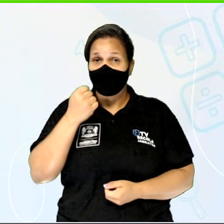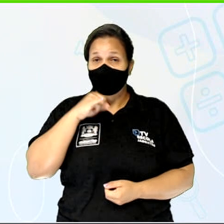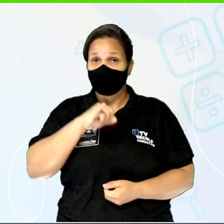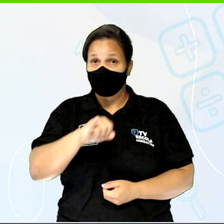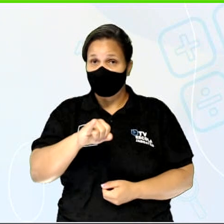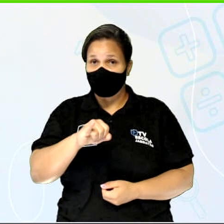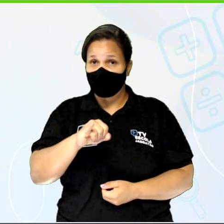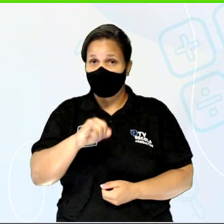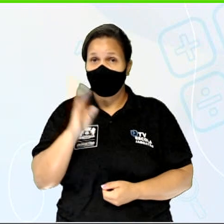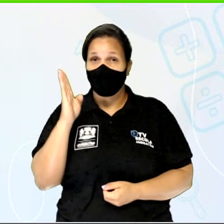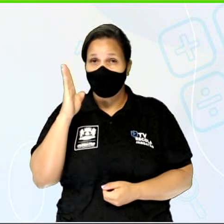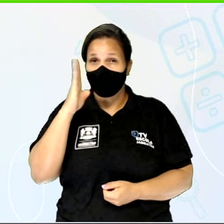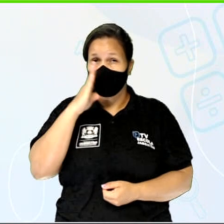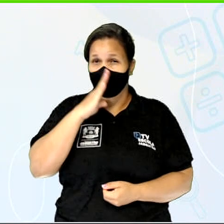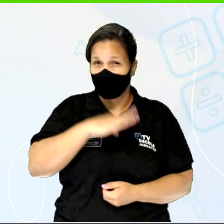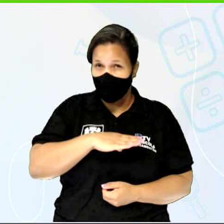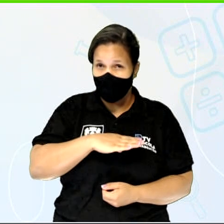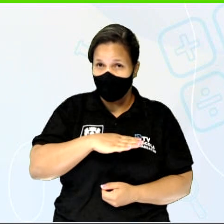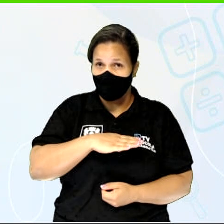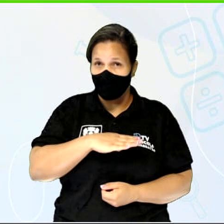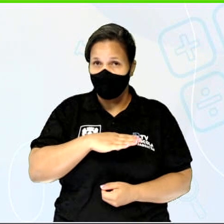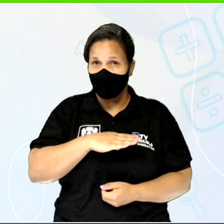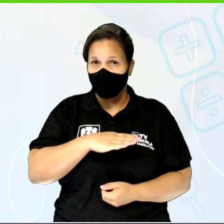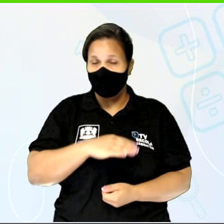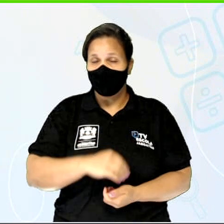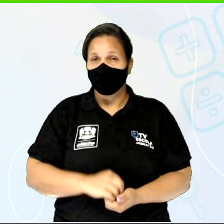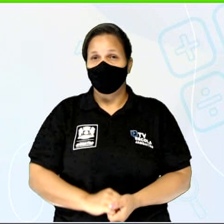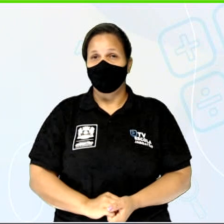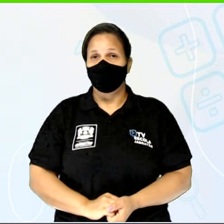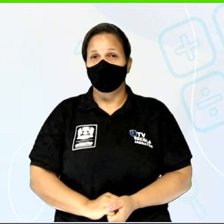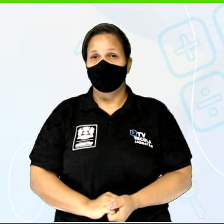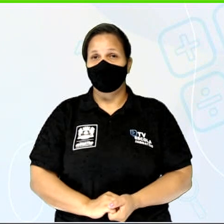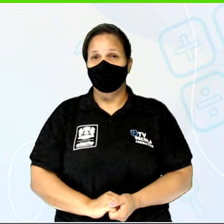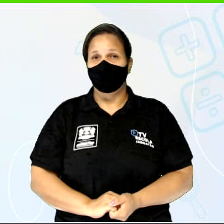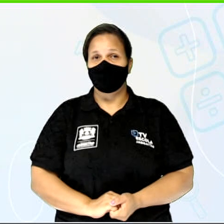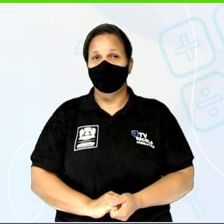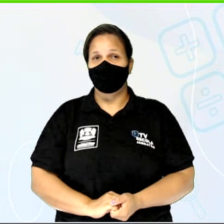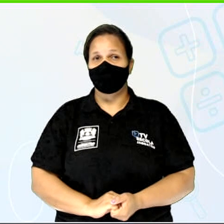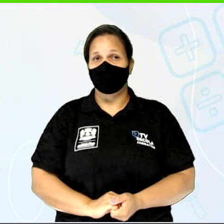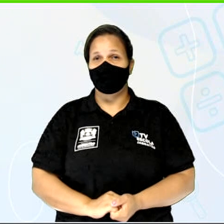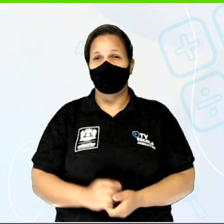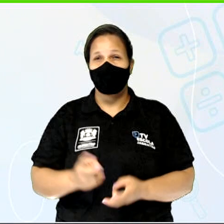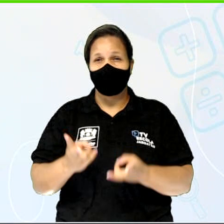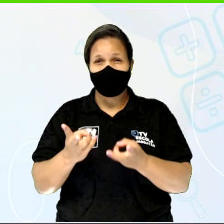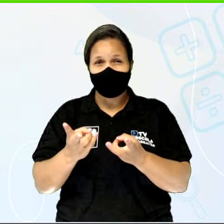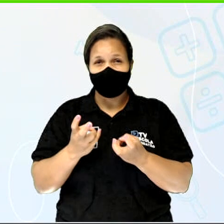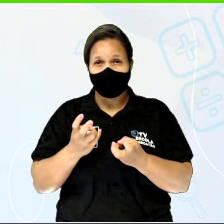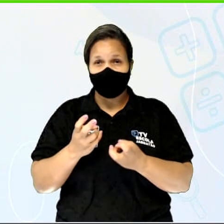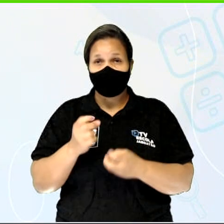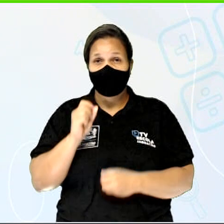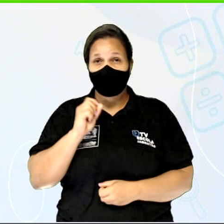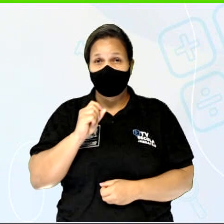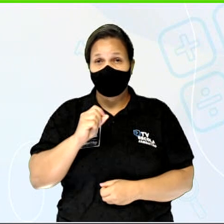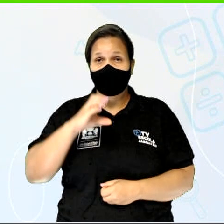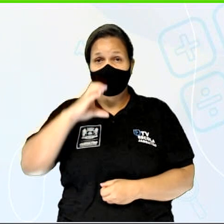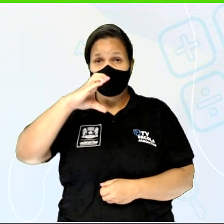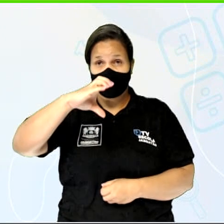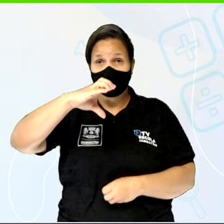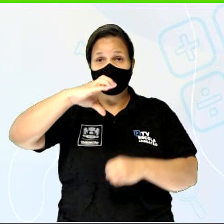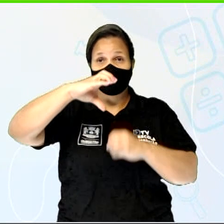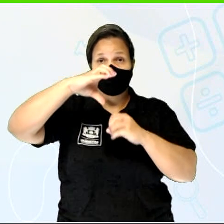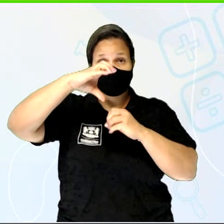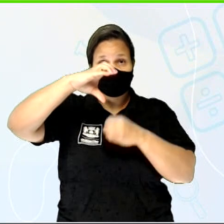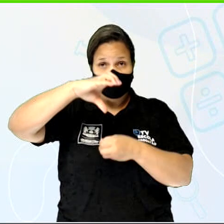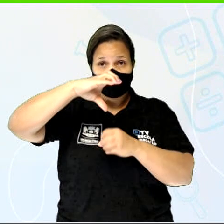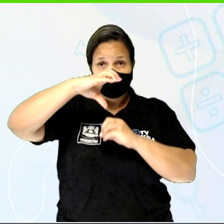você ficar pior, né? Então percebam aí na forma interrogativa. Will, no